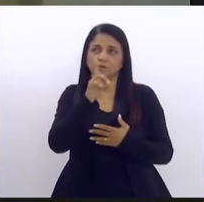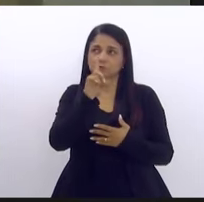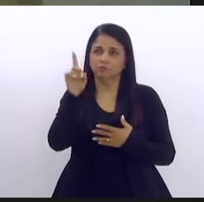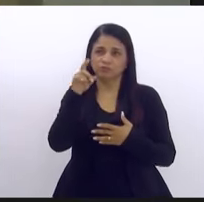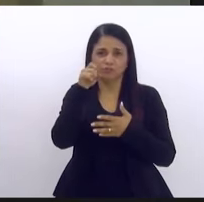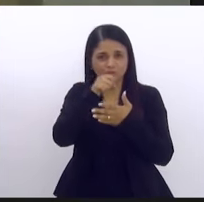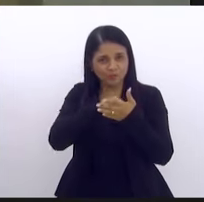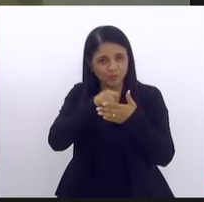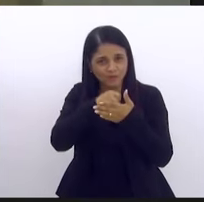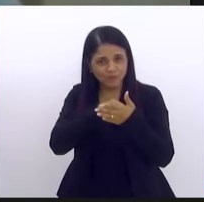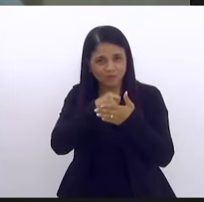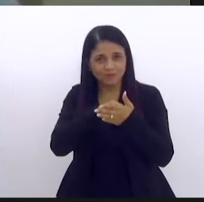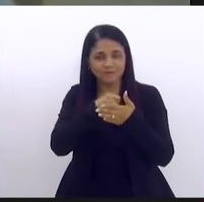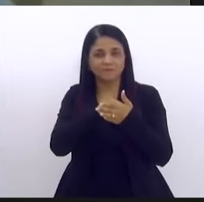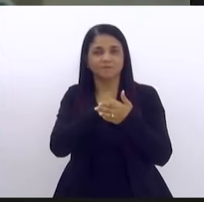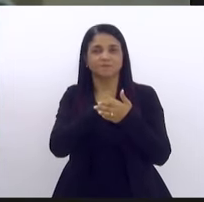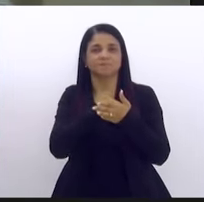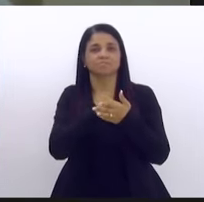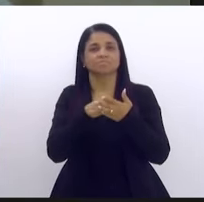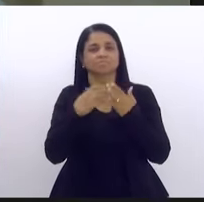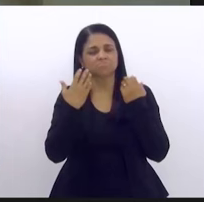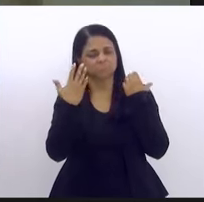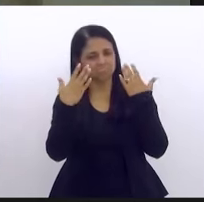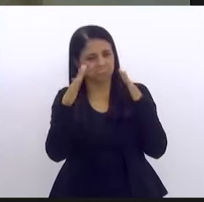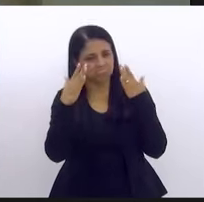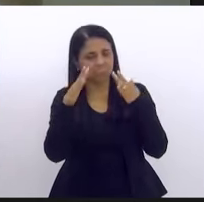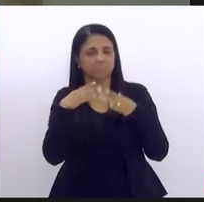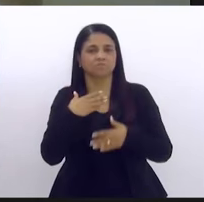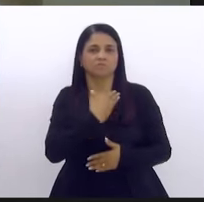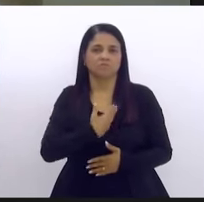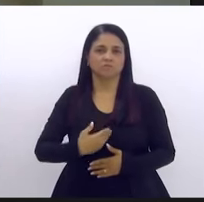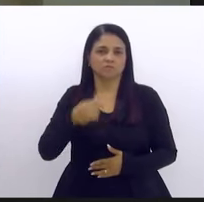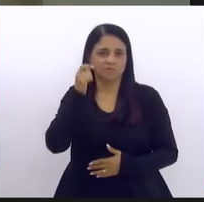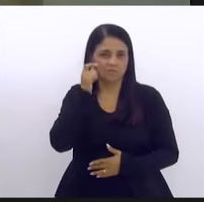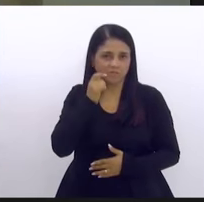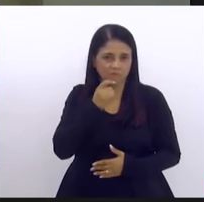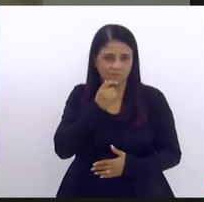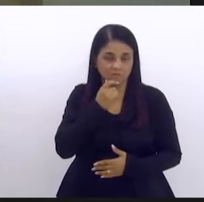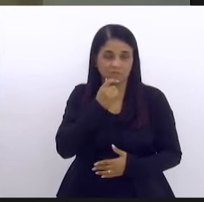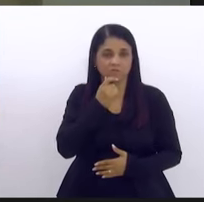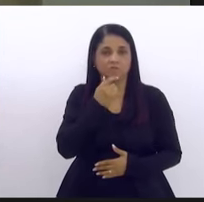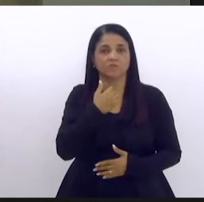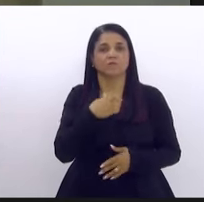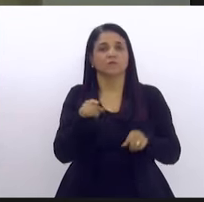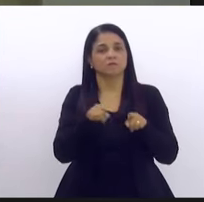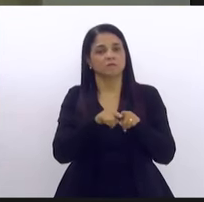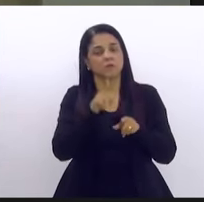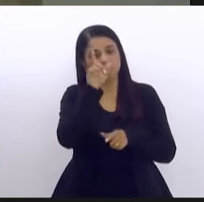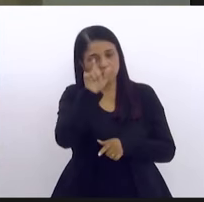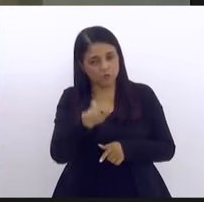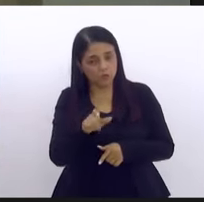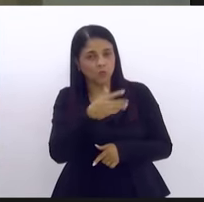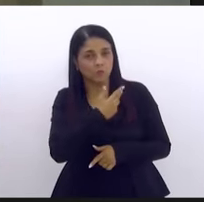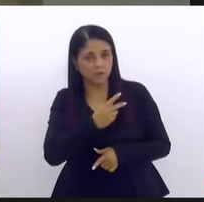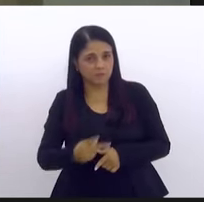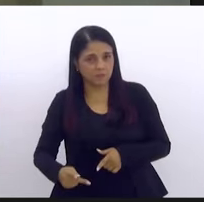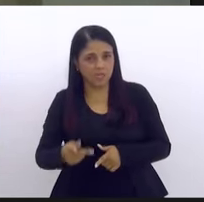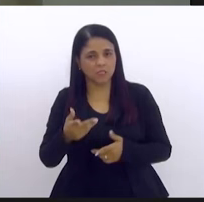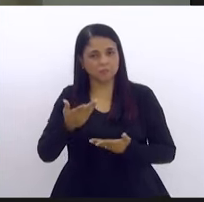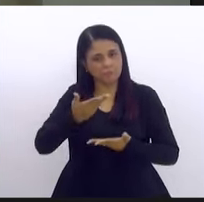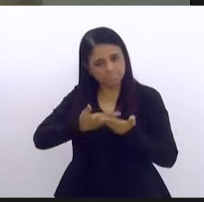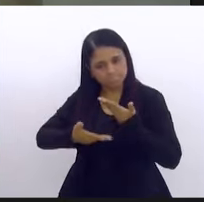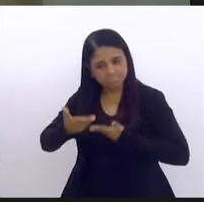luta, dizer que eu quero parabenizar o governador Cláudio Castro, parabenizar o senhor por toda essa articulação